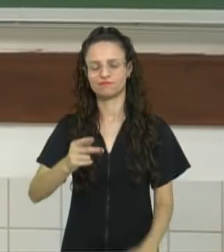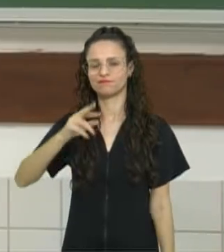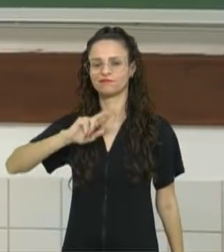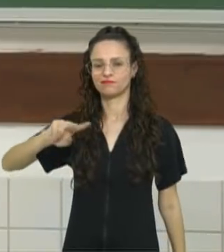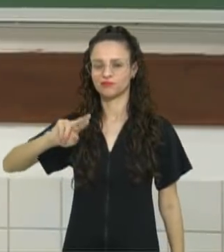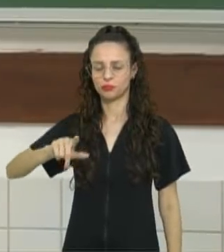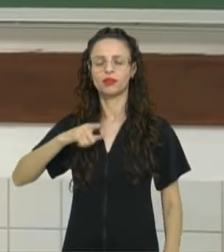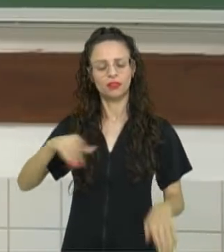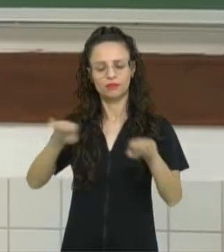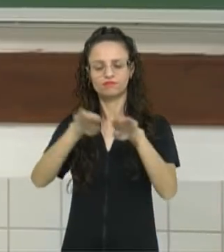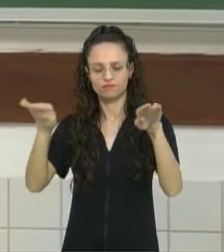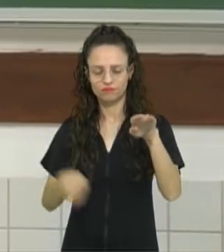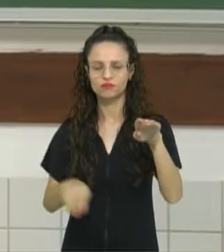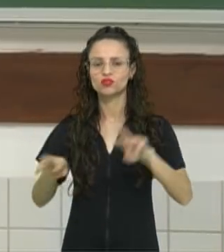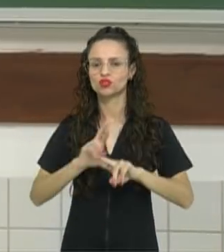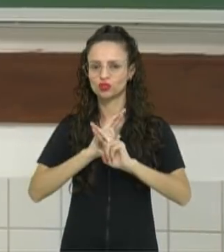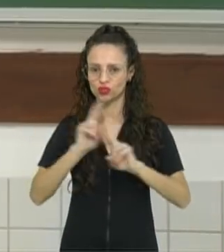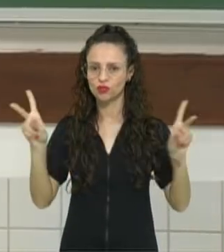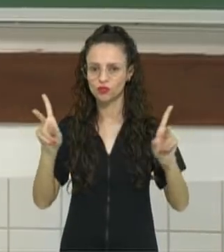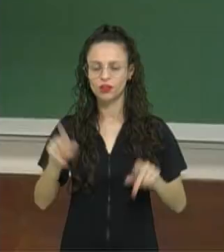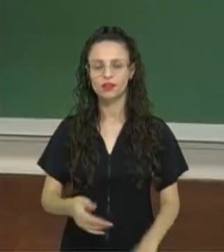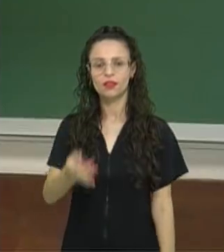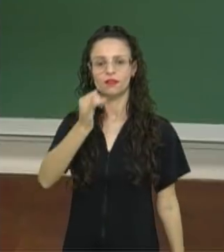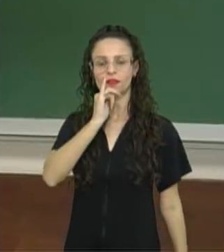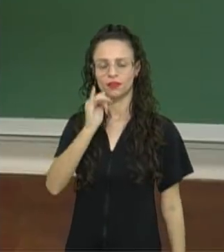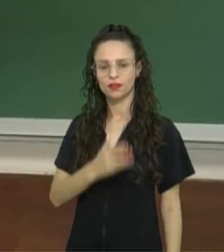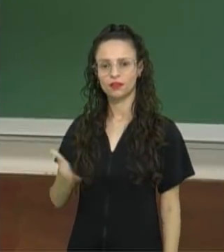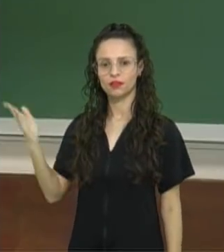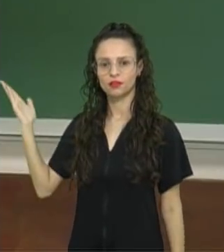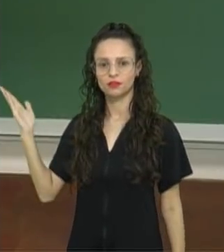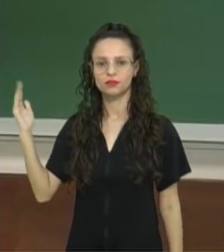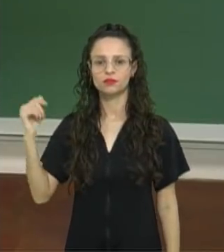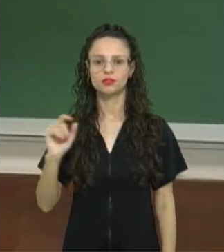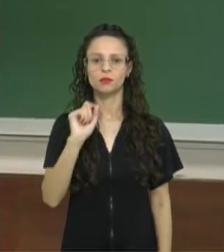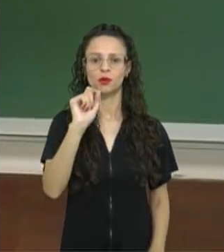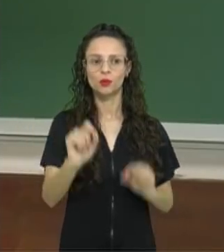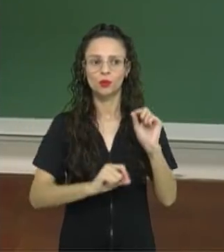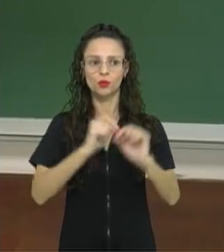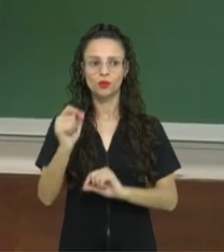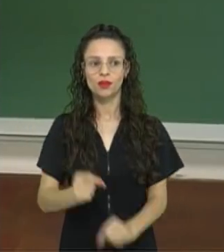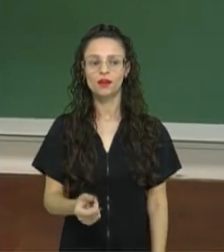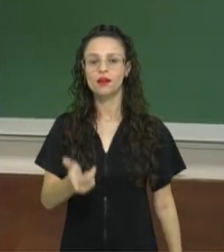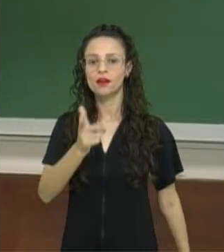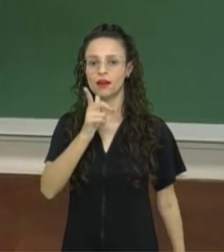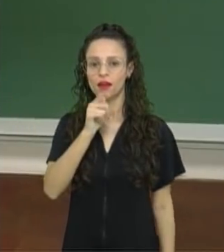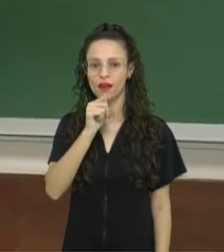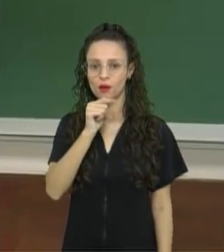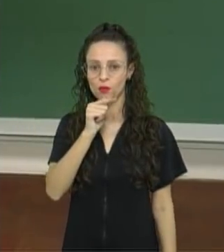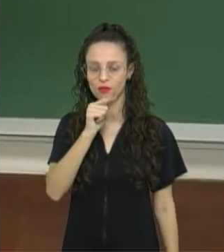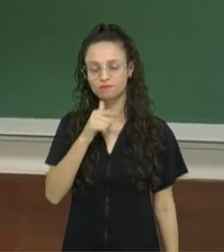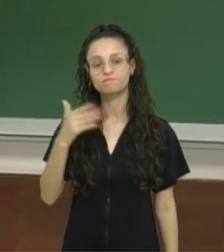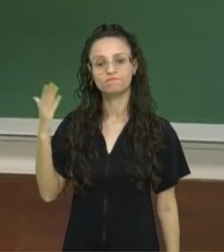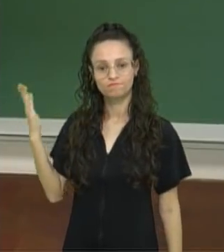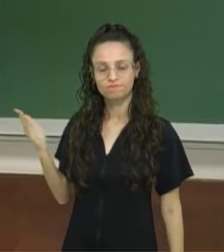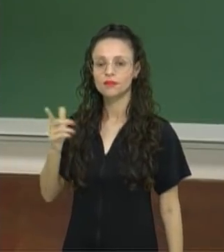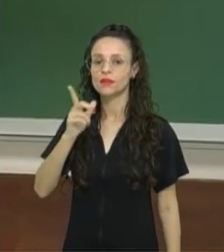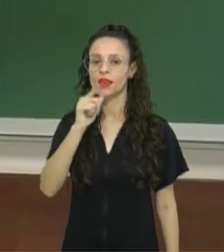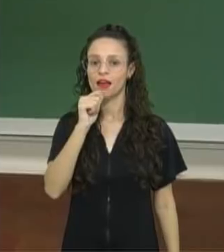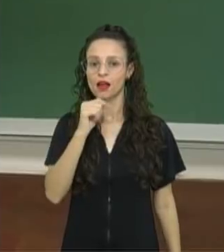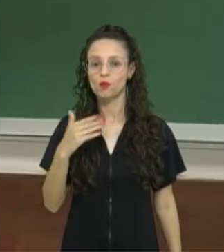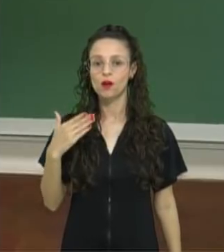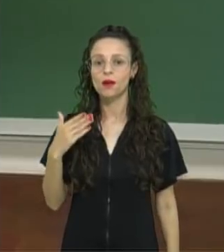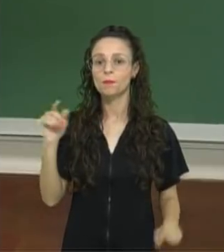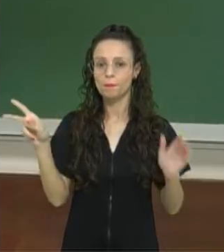os demais países. Aí nós temos no exemplo aqui o recurso, natural, água. Então, a água